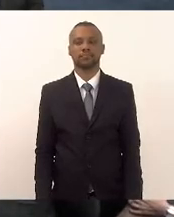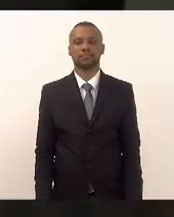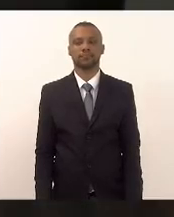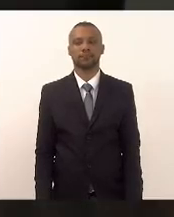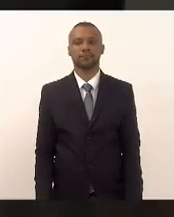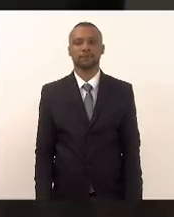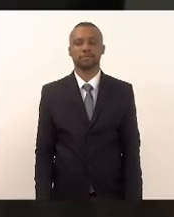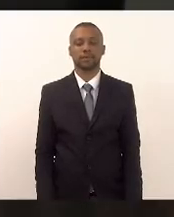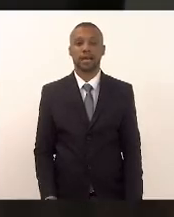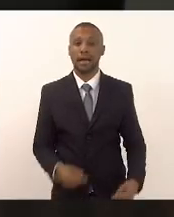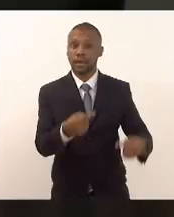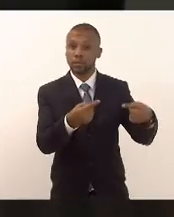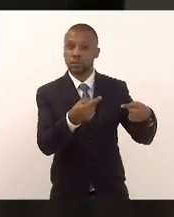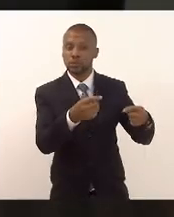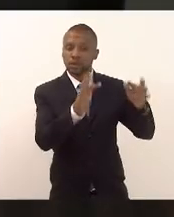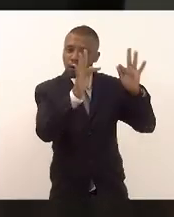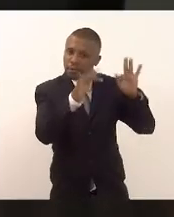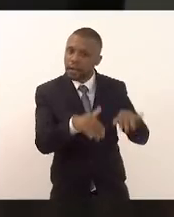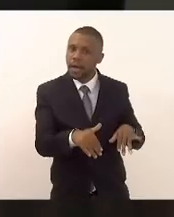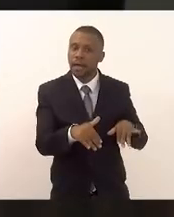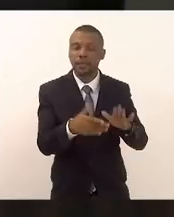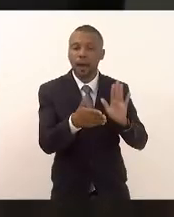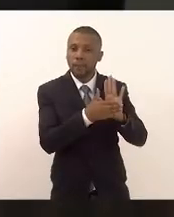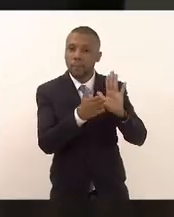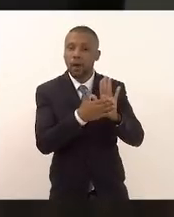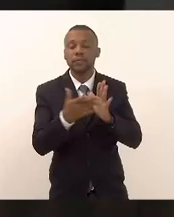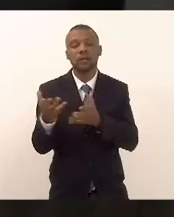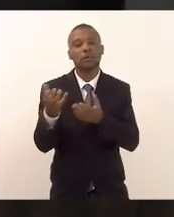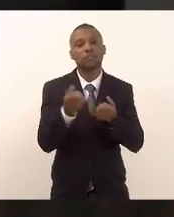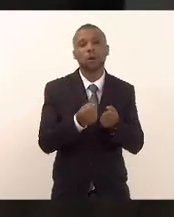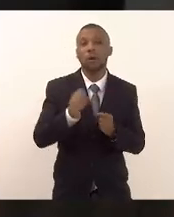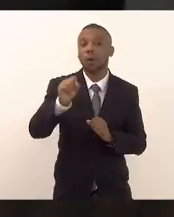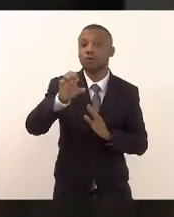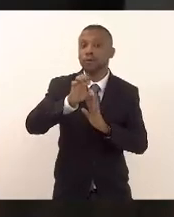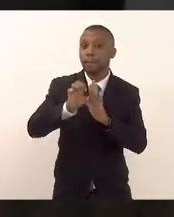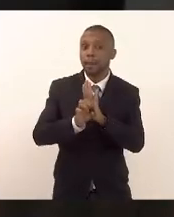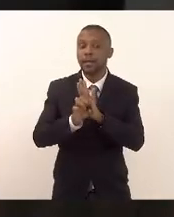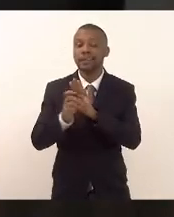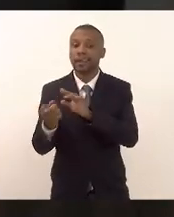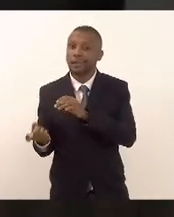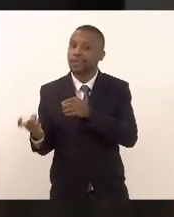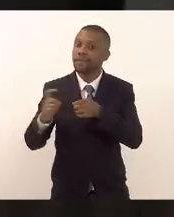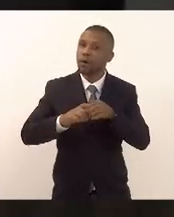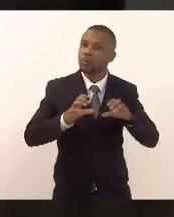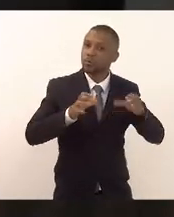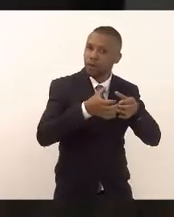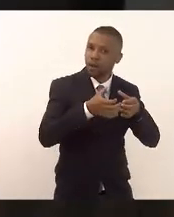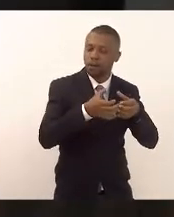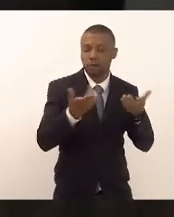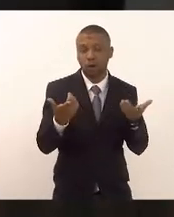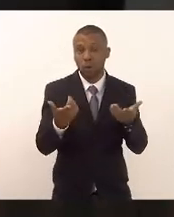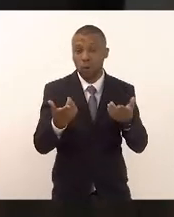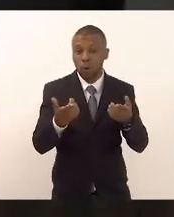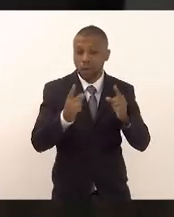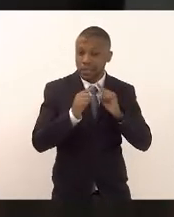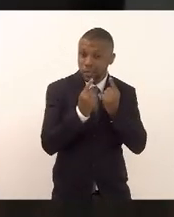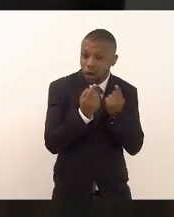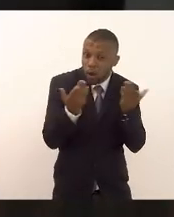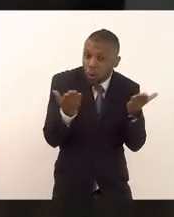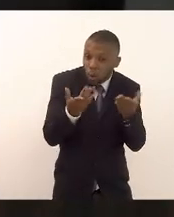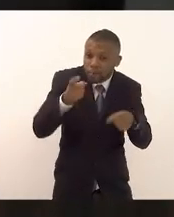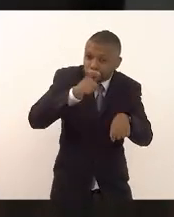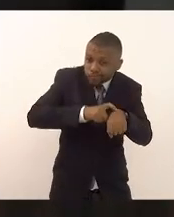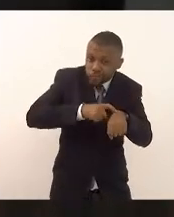Não havendo quem queira discutir, encerra a discussão. A presente proposta recebeu 8 emendas e retorna às comissões. Nada mais a tratar na ordem da